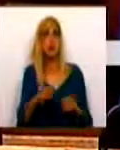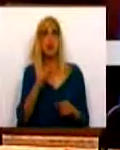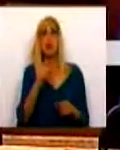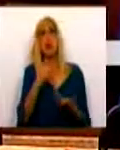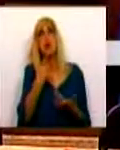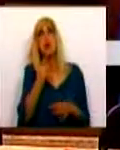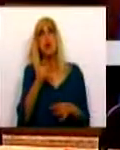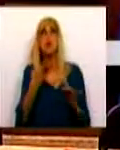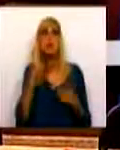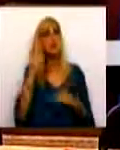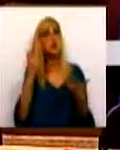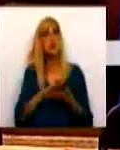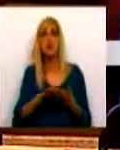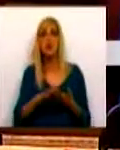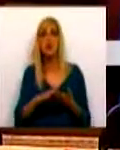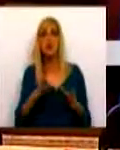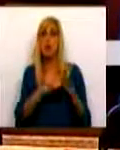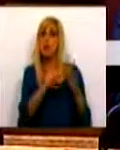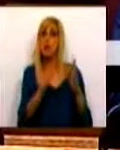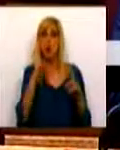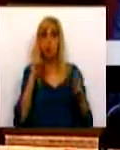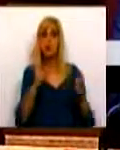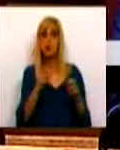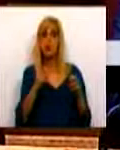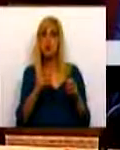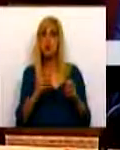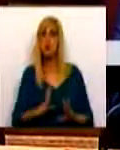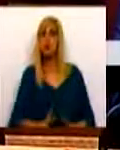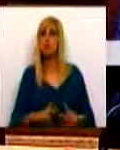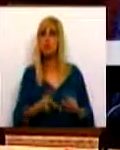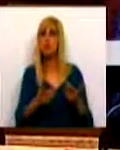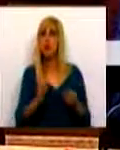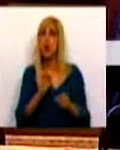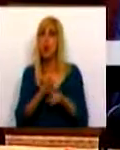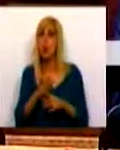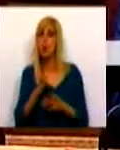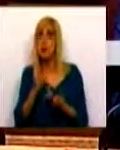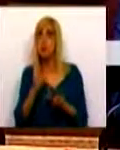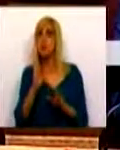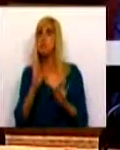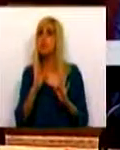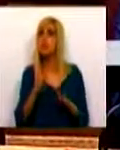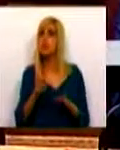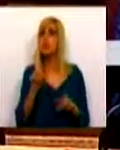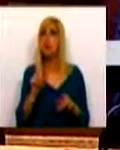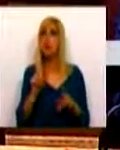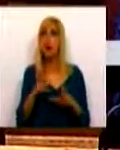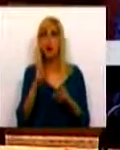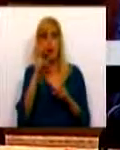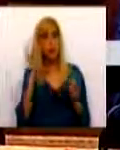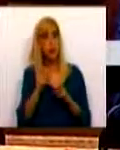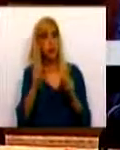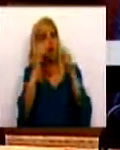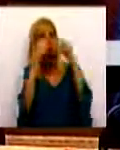nada, é preciso encontrar aqui um modelo gradual. E depois, a outra é que é preciso também encontrar um